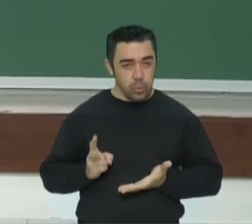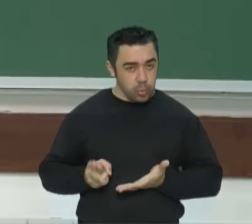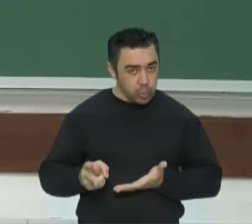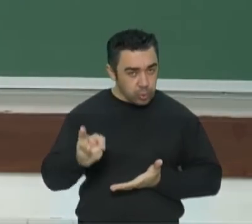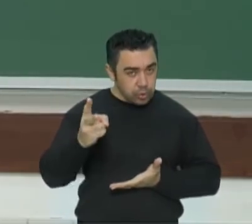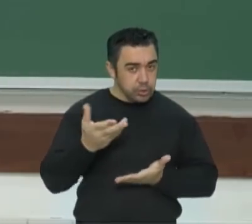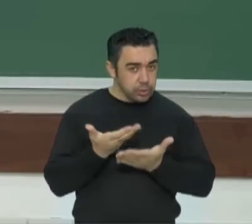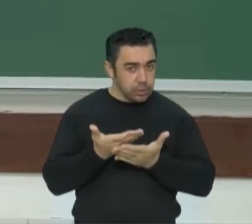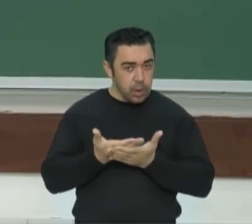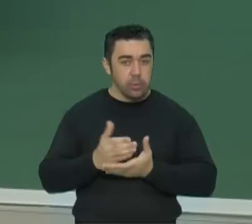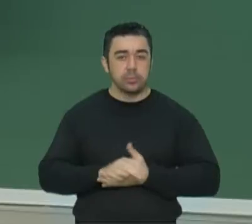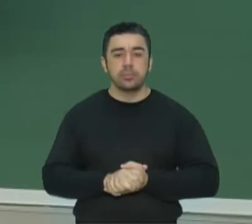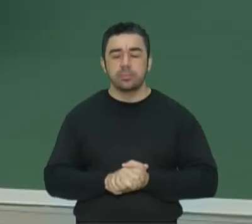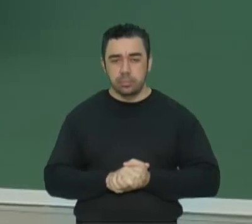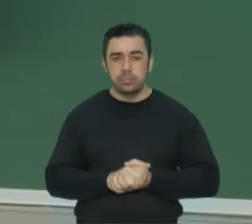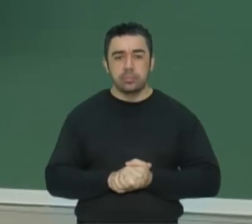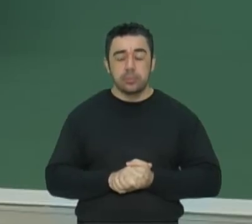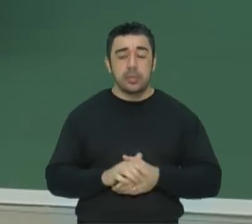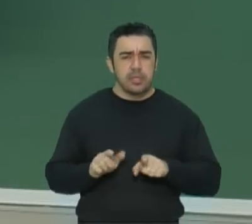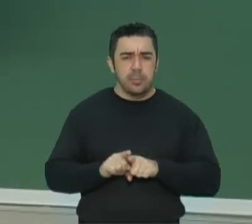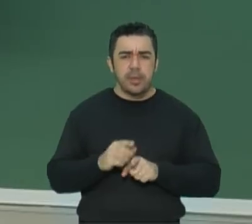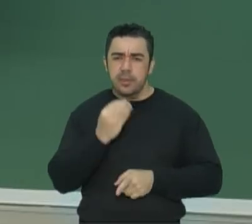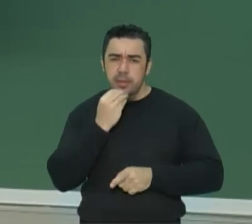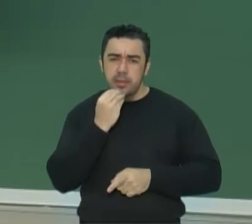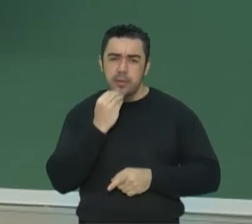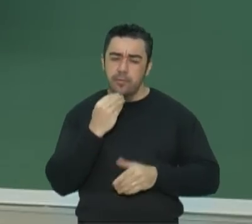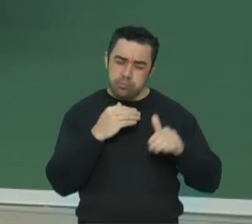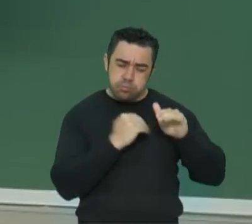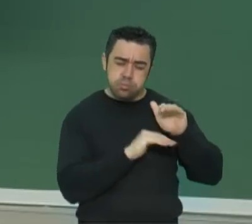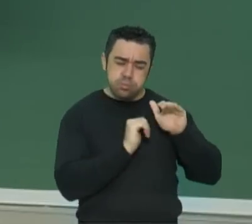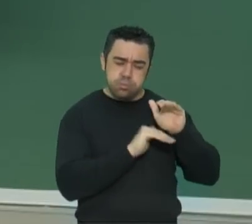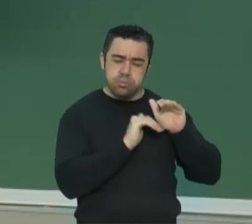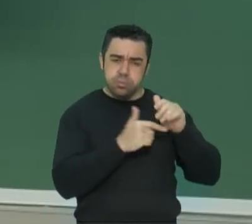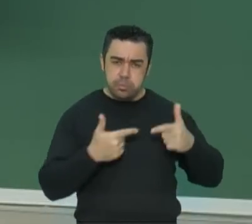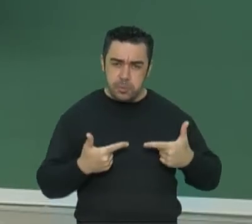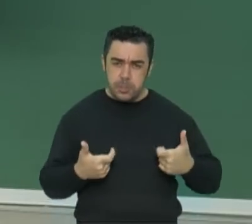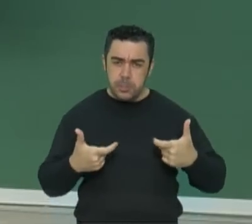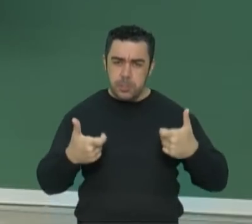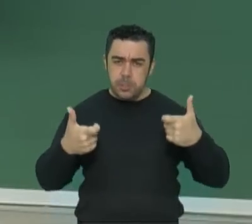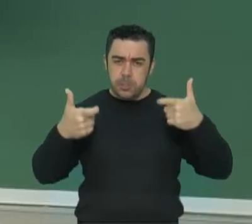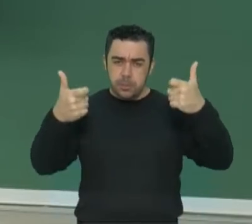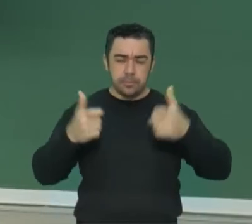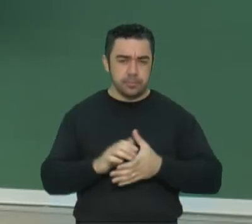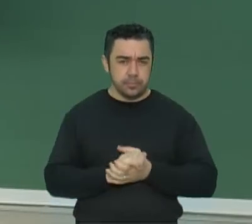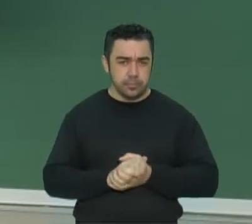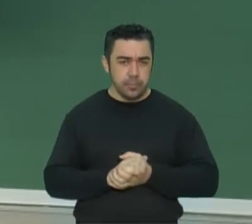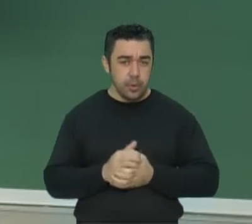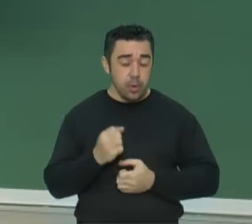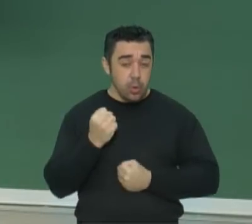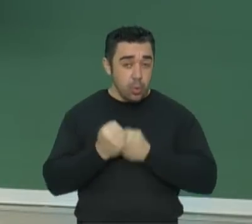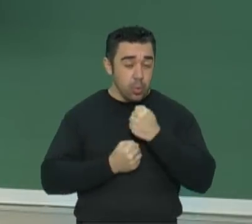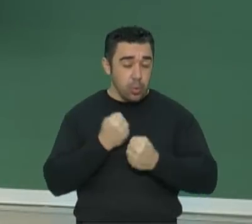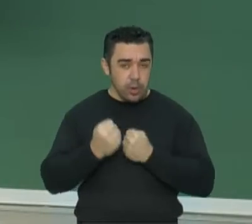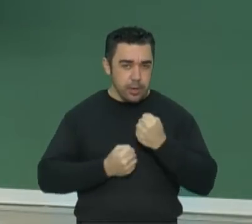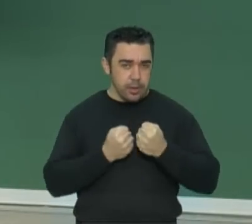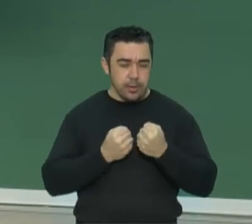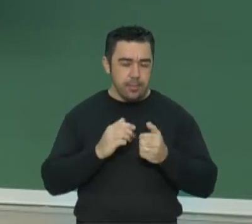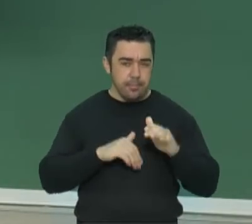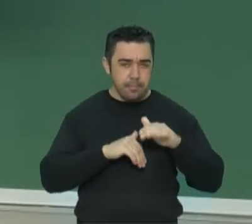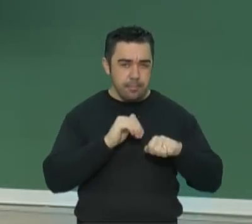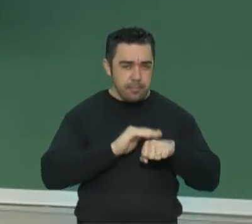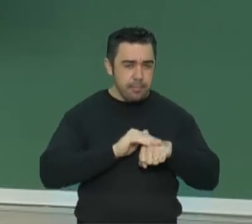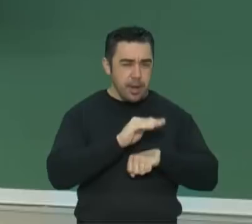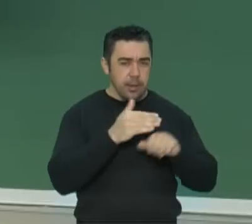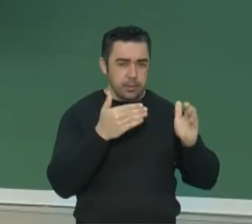Continuando nossa aulinha, corrida armamentista, mais uma face da Guerra Fria. Corrida